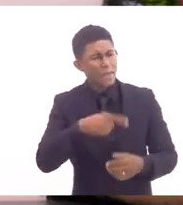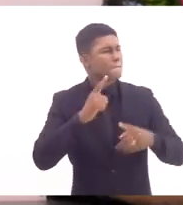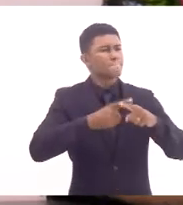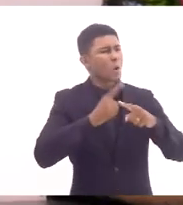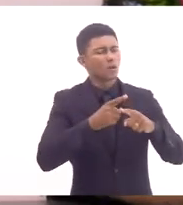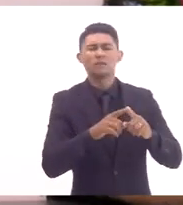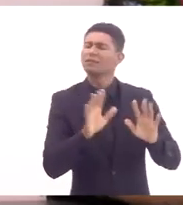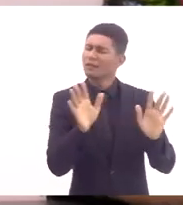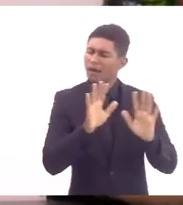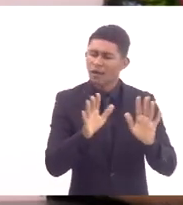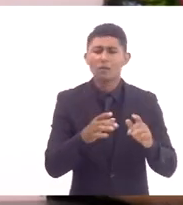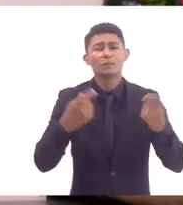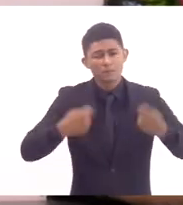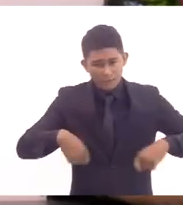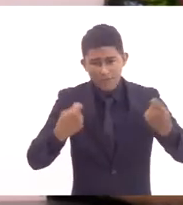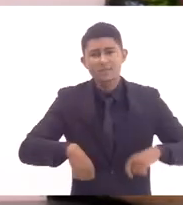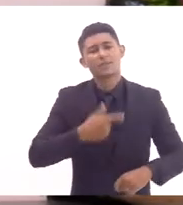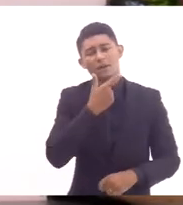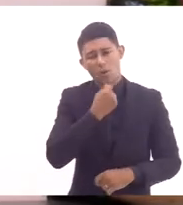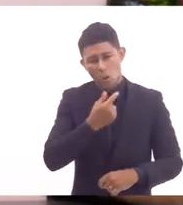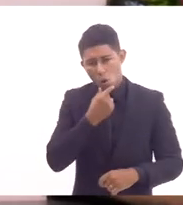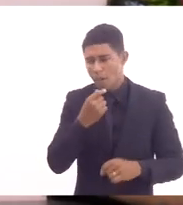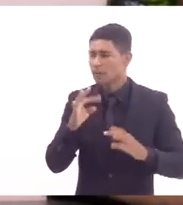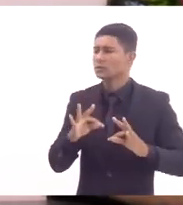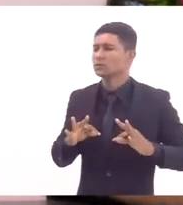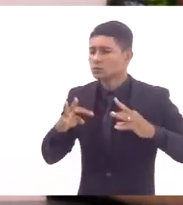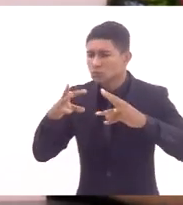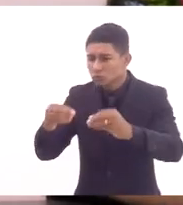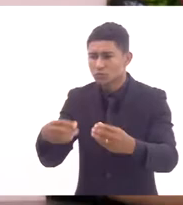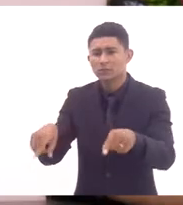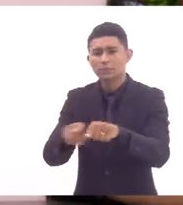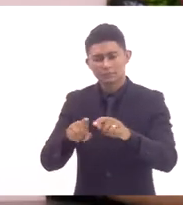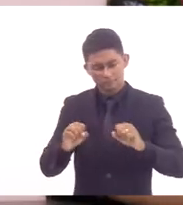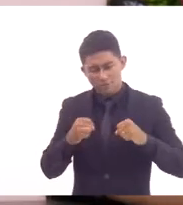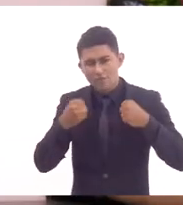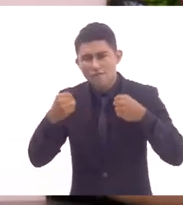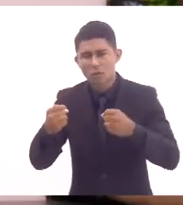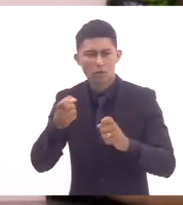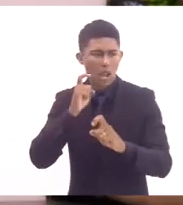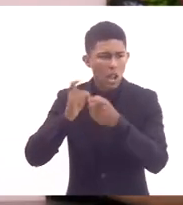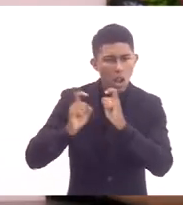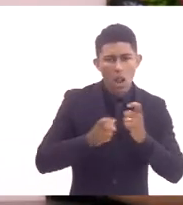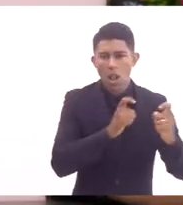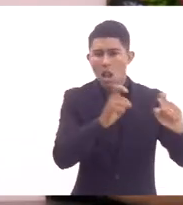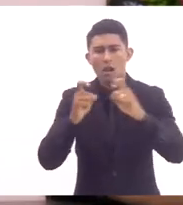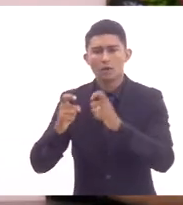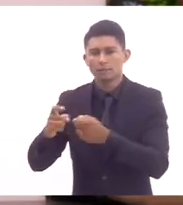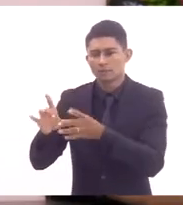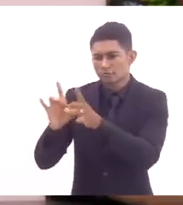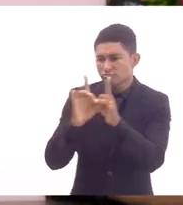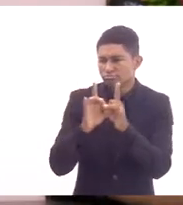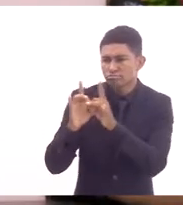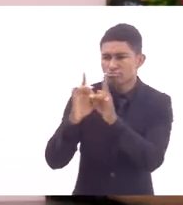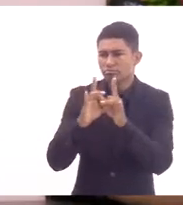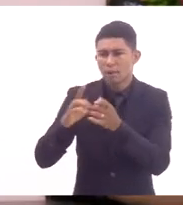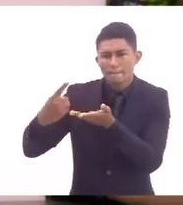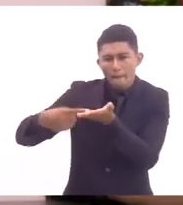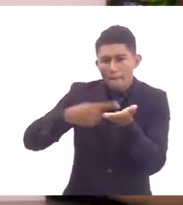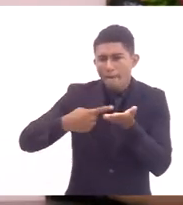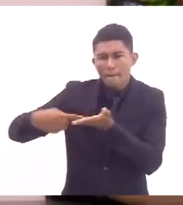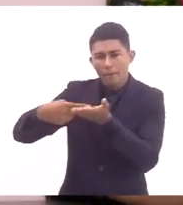que homens também discutam os problemas que afetam a vida das mulheres porque só a partir da colaboração de todos e todas